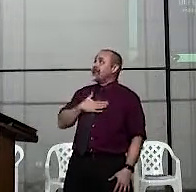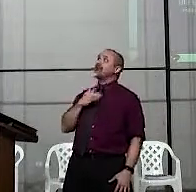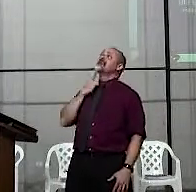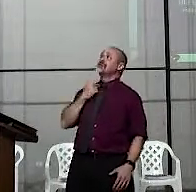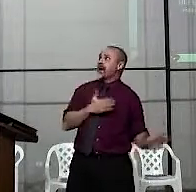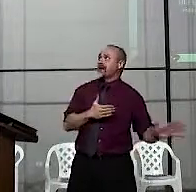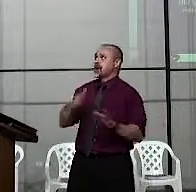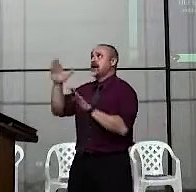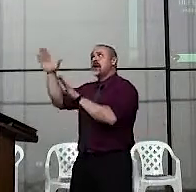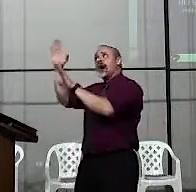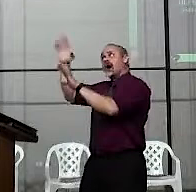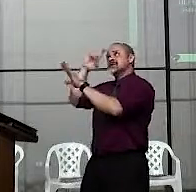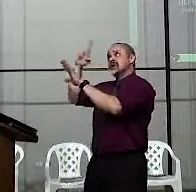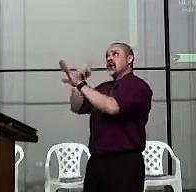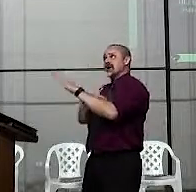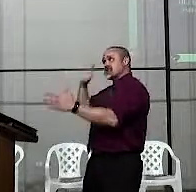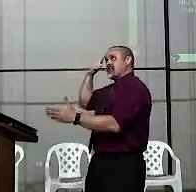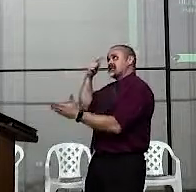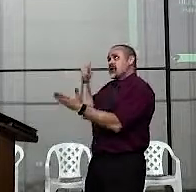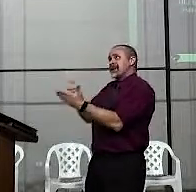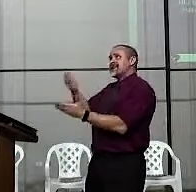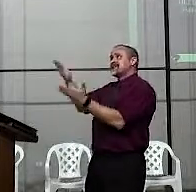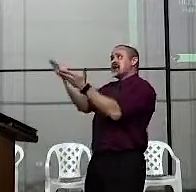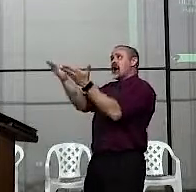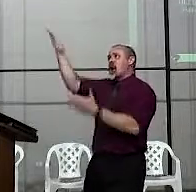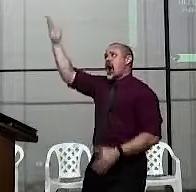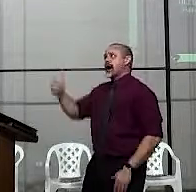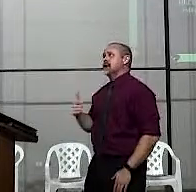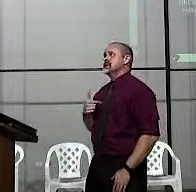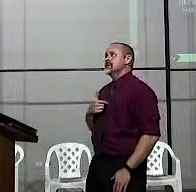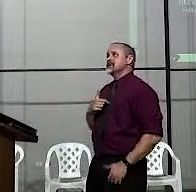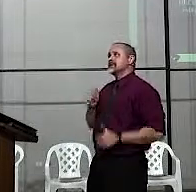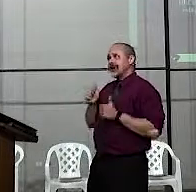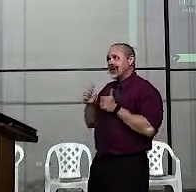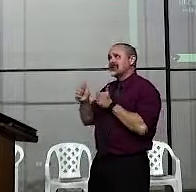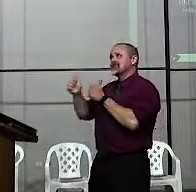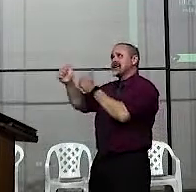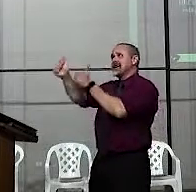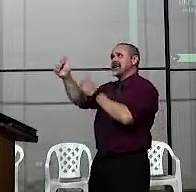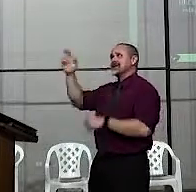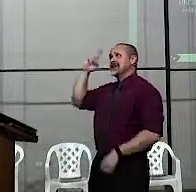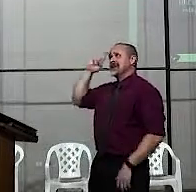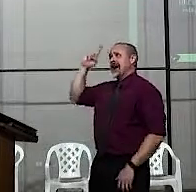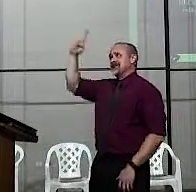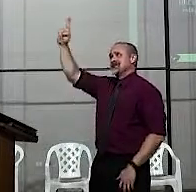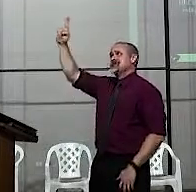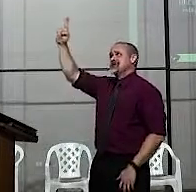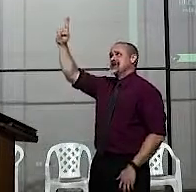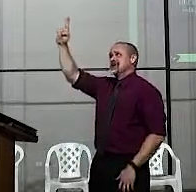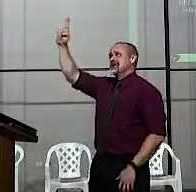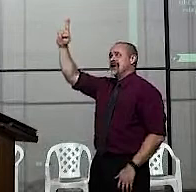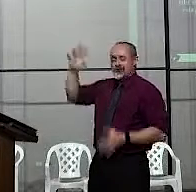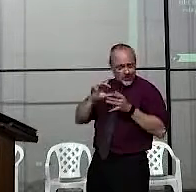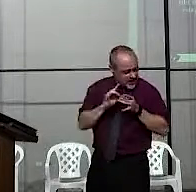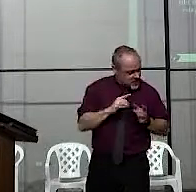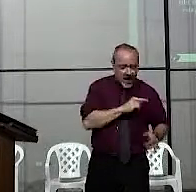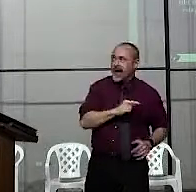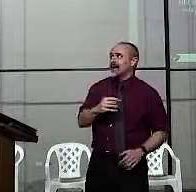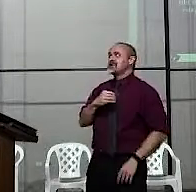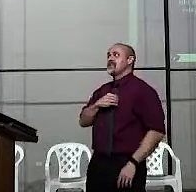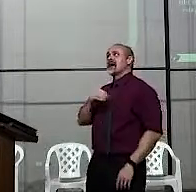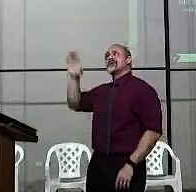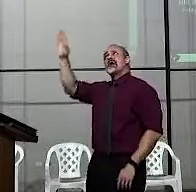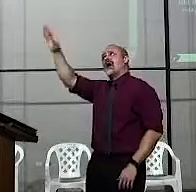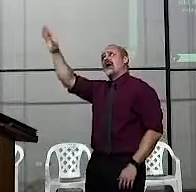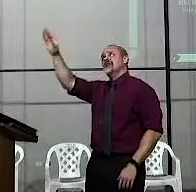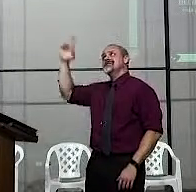jeito, a minha vontade. Senhor, eu estou fazendo uma decisão agora, que eu vou seguir ao Senhor. Eu vou deixar